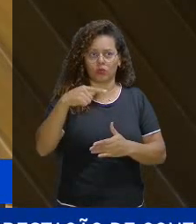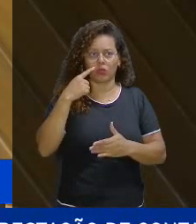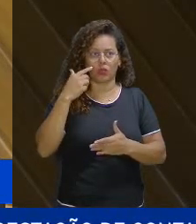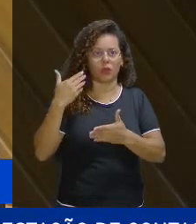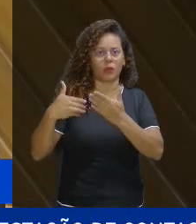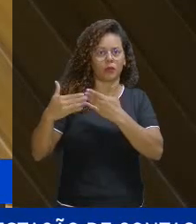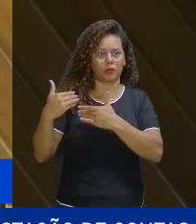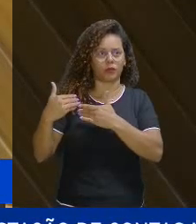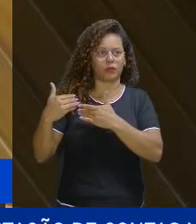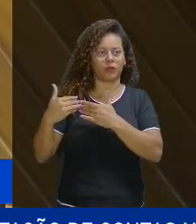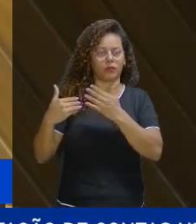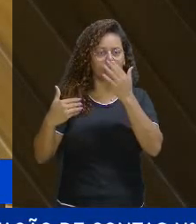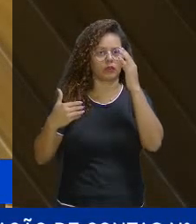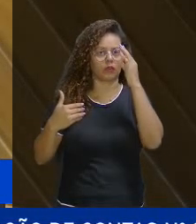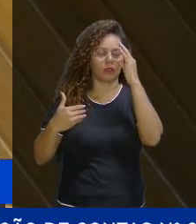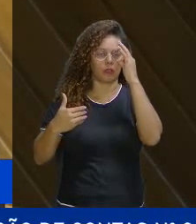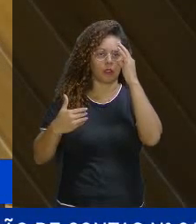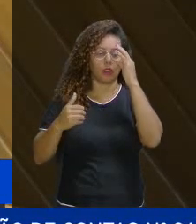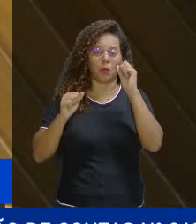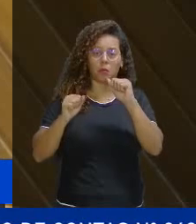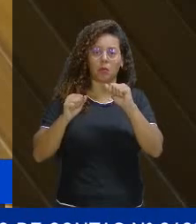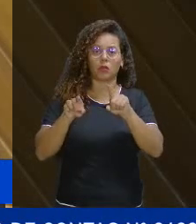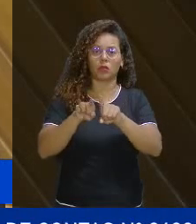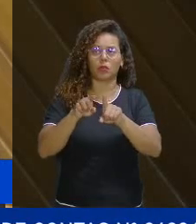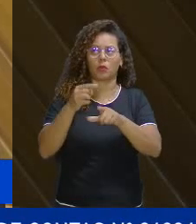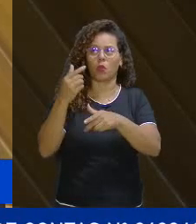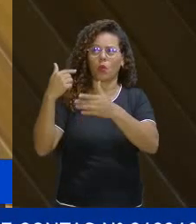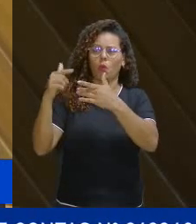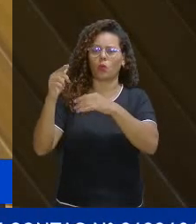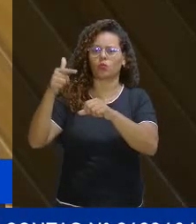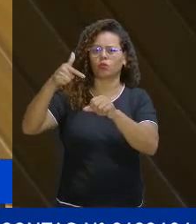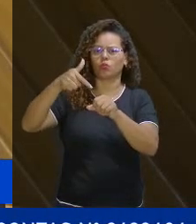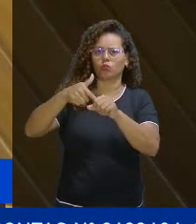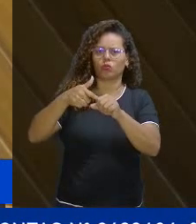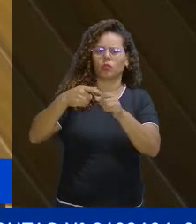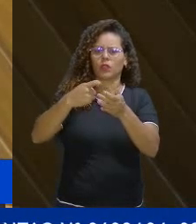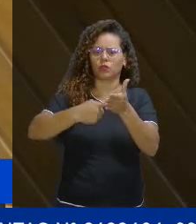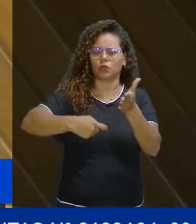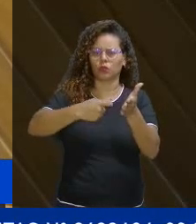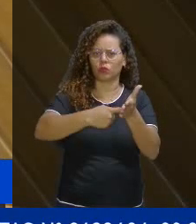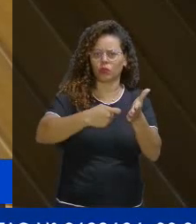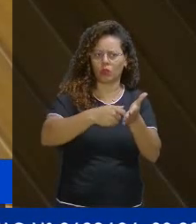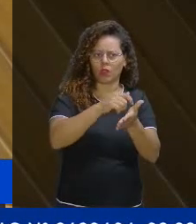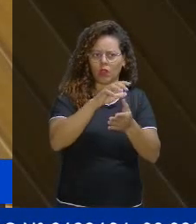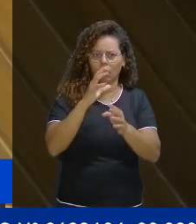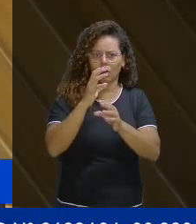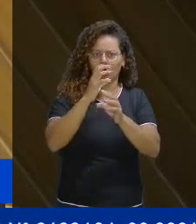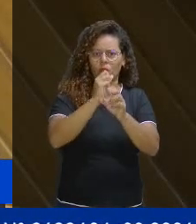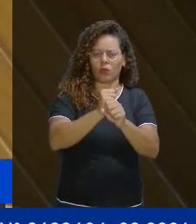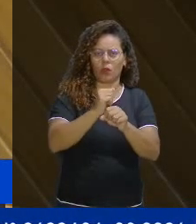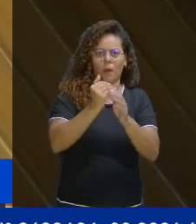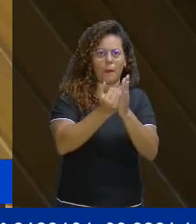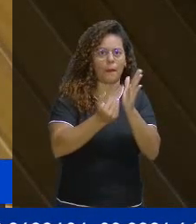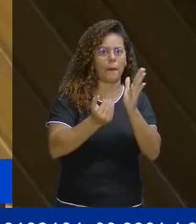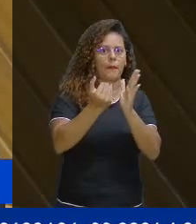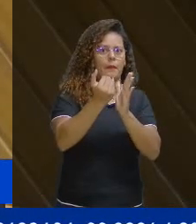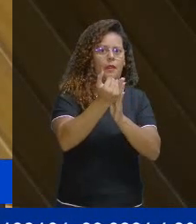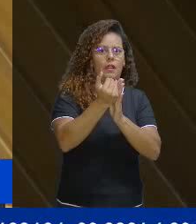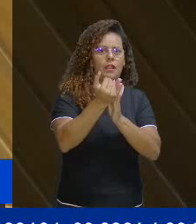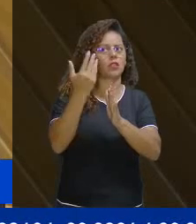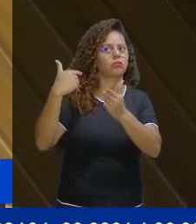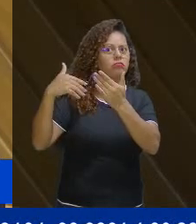considerou regular a retificação de despesas com combustível, cujo valor final foi superior ao